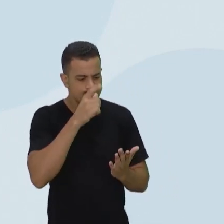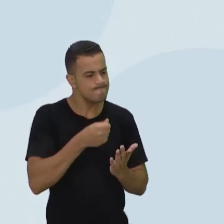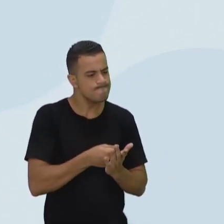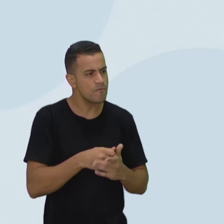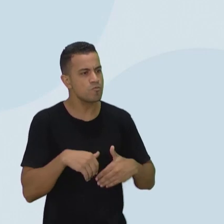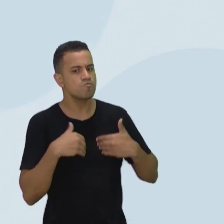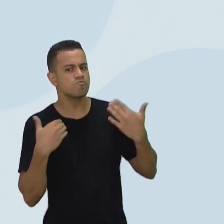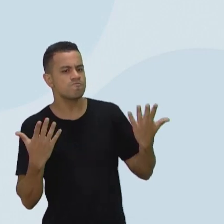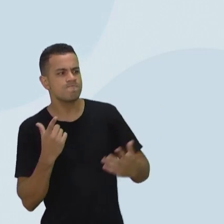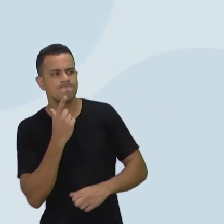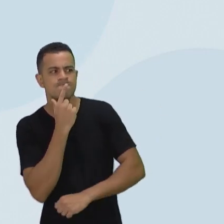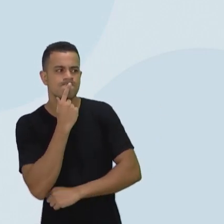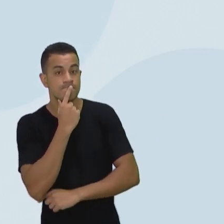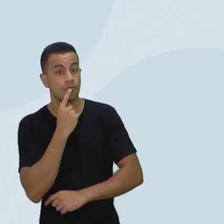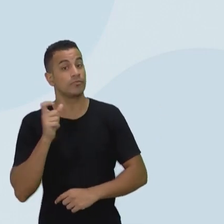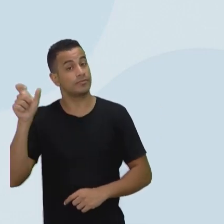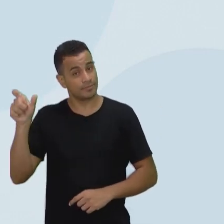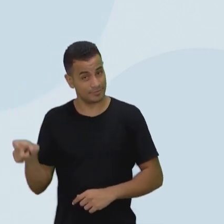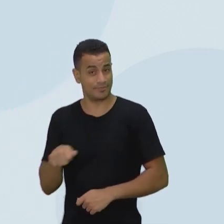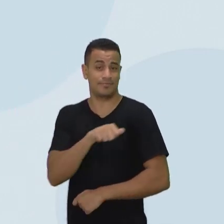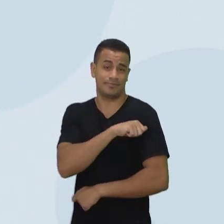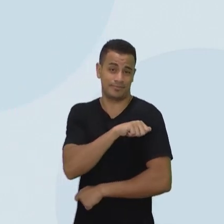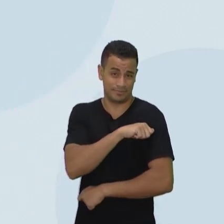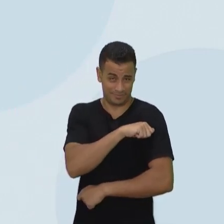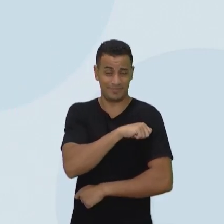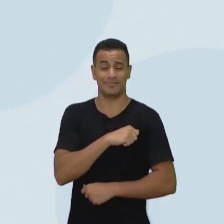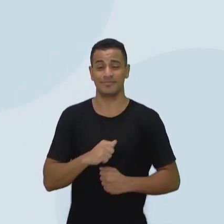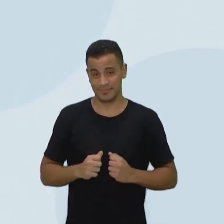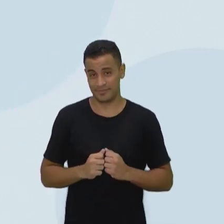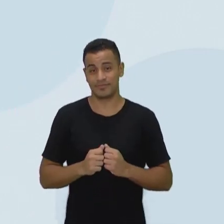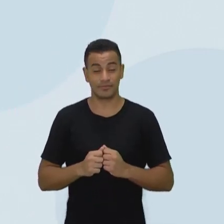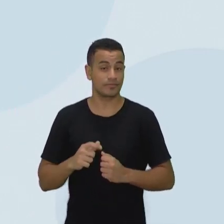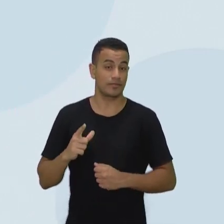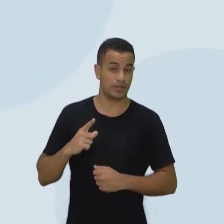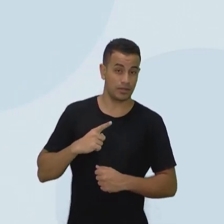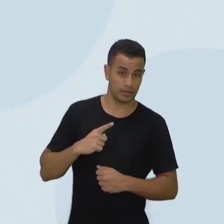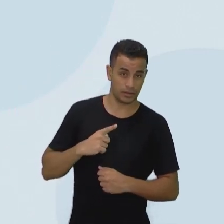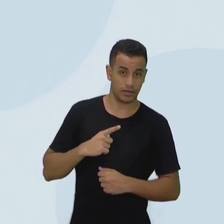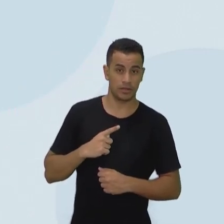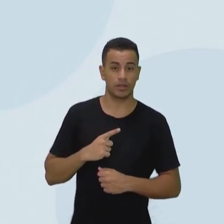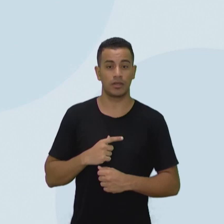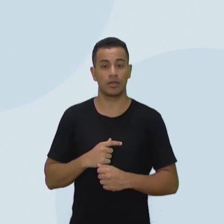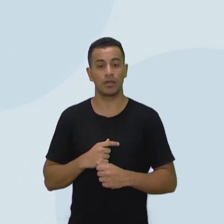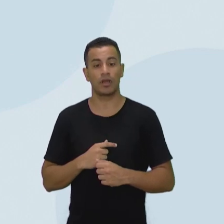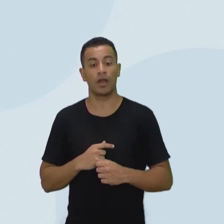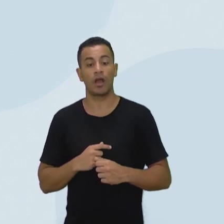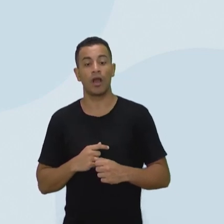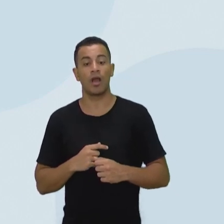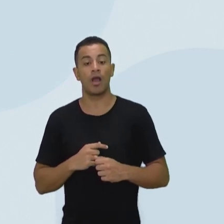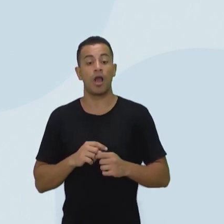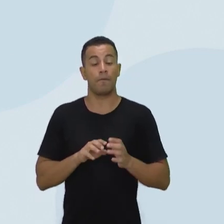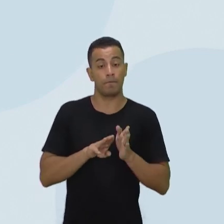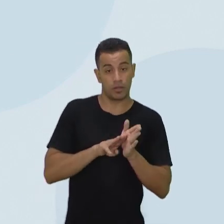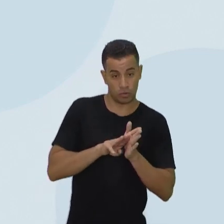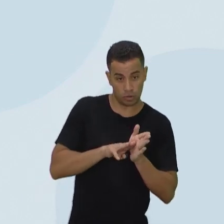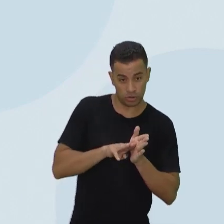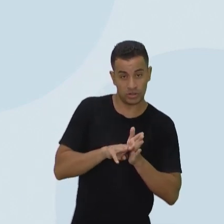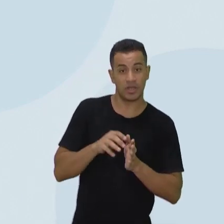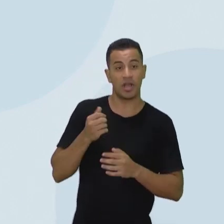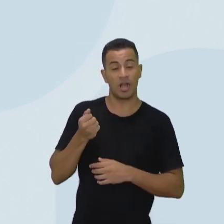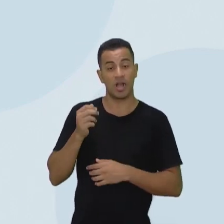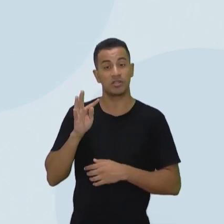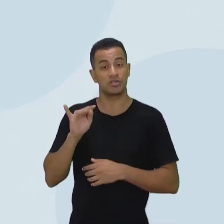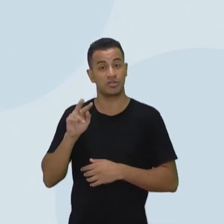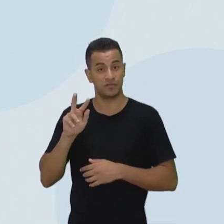processo de aprendizagem. Então, a gente tem aí dentro dessa UC1, tá? A metodologia ativa da sala